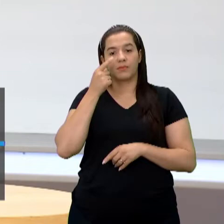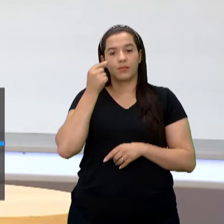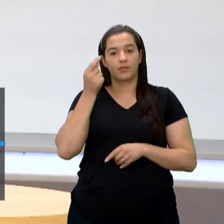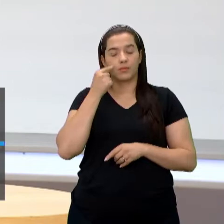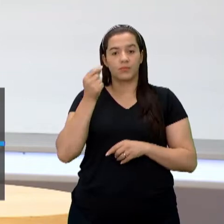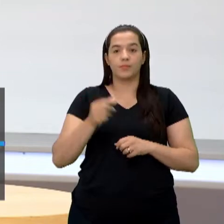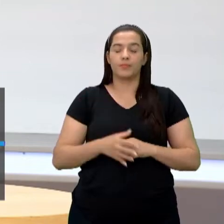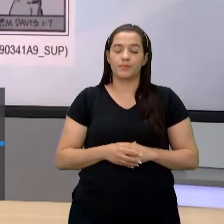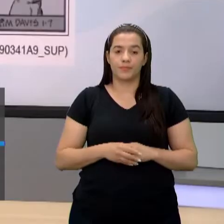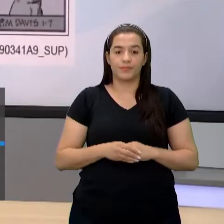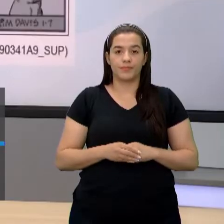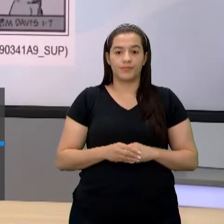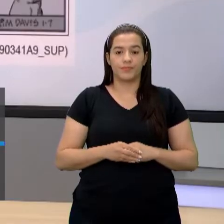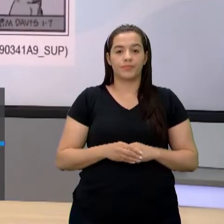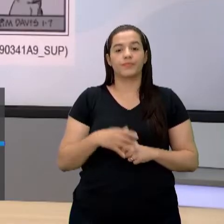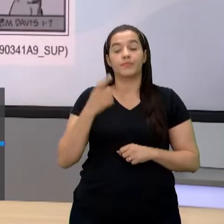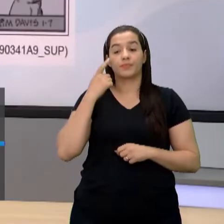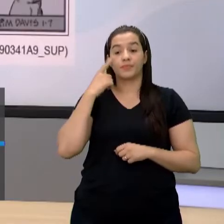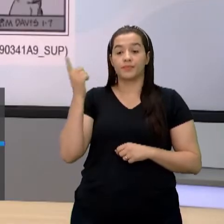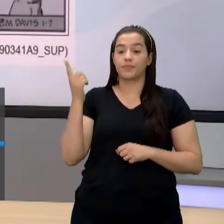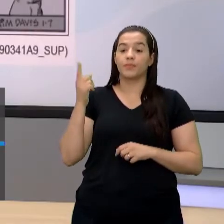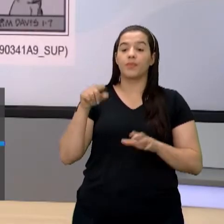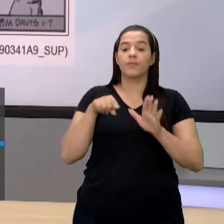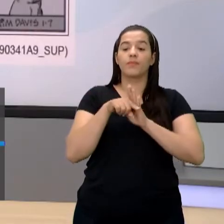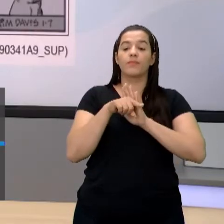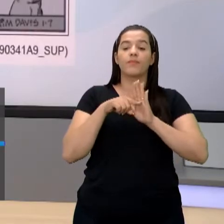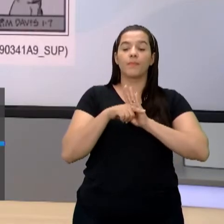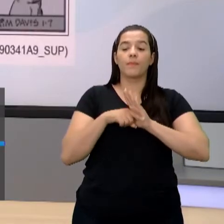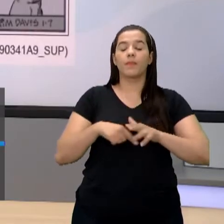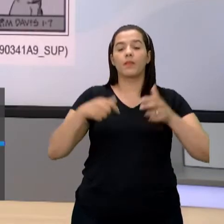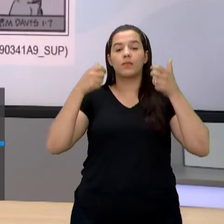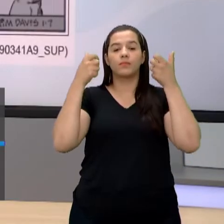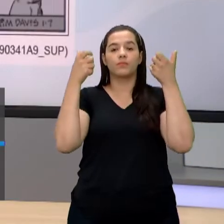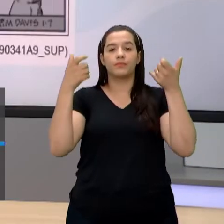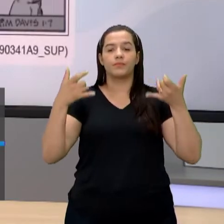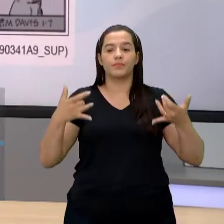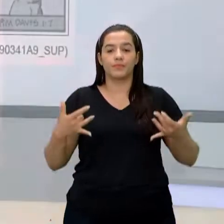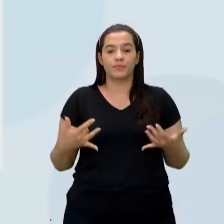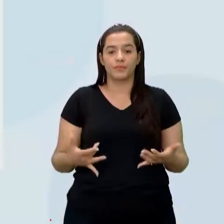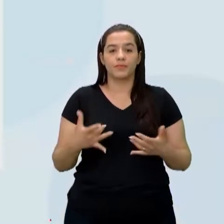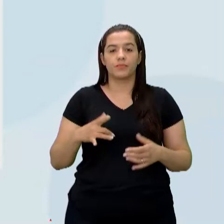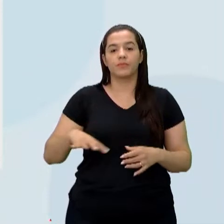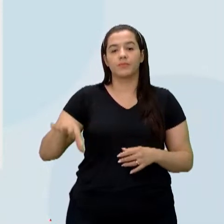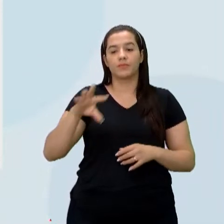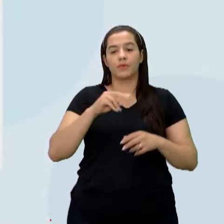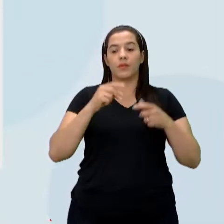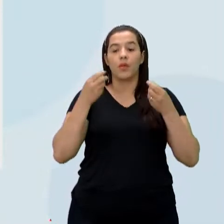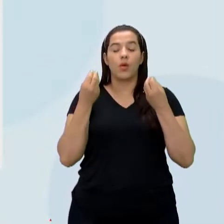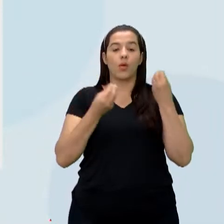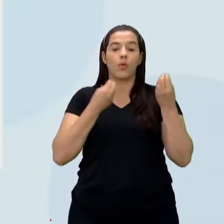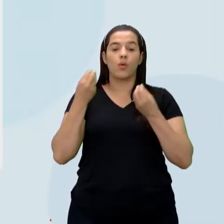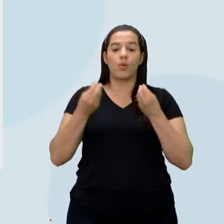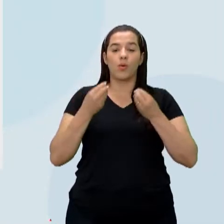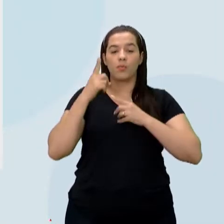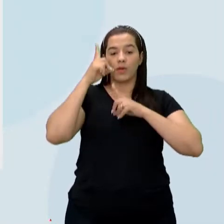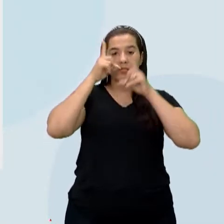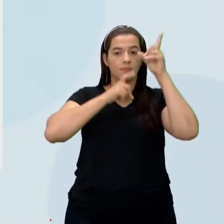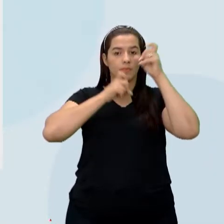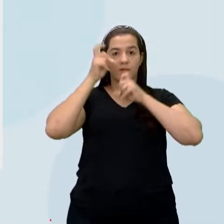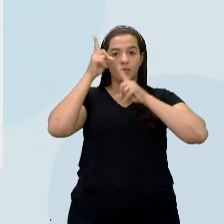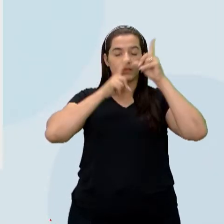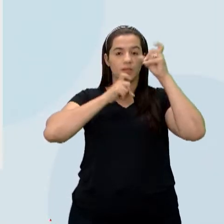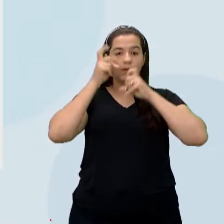bom? Isso mesmo. E aí, ó, observem a expressão facial do Garfield, né? Como é que ele está aí nos dois